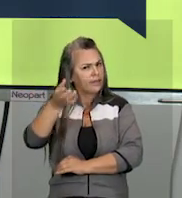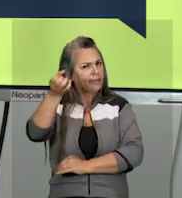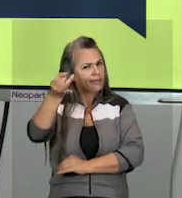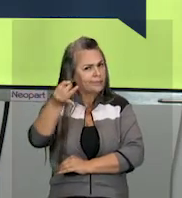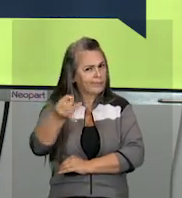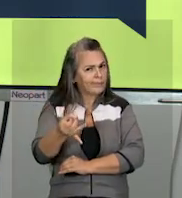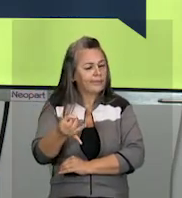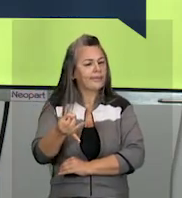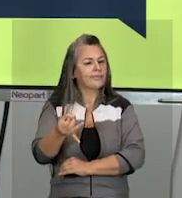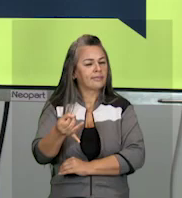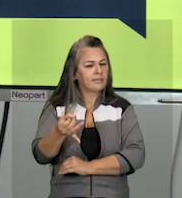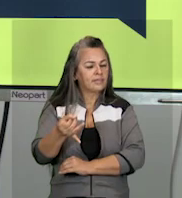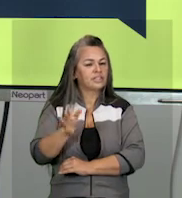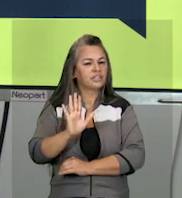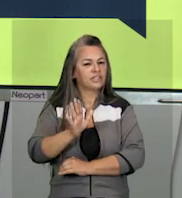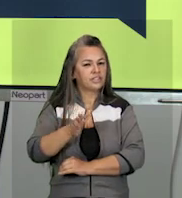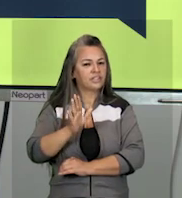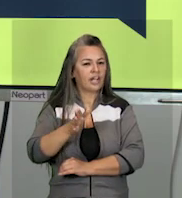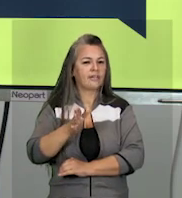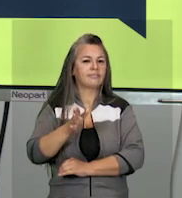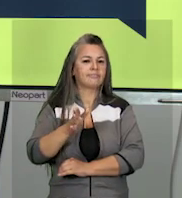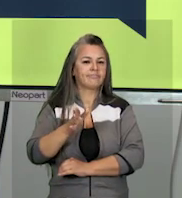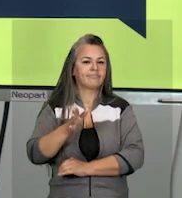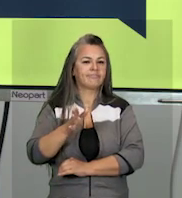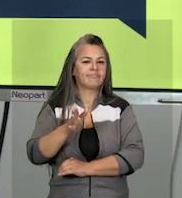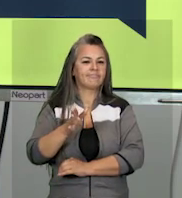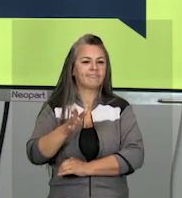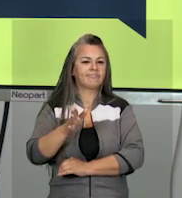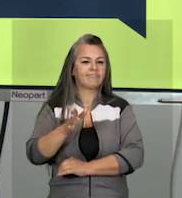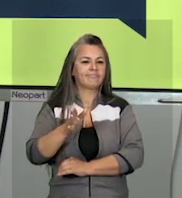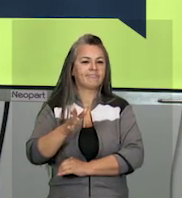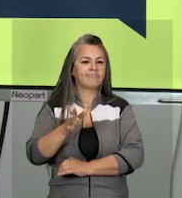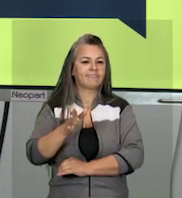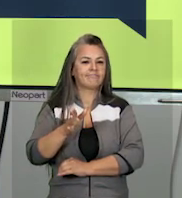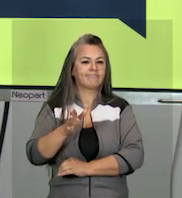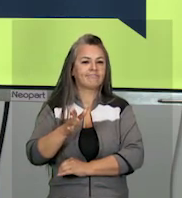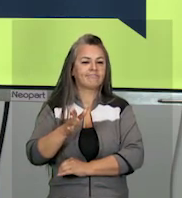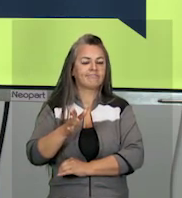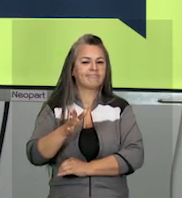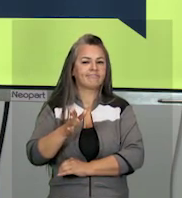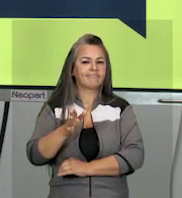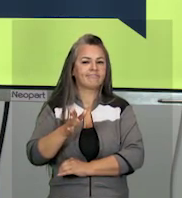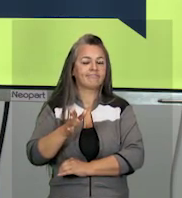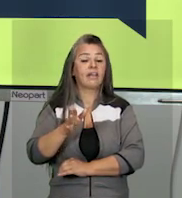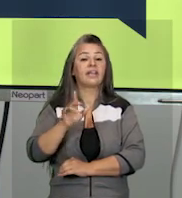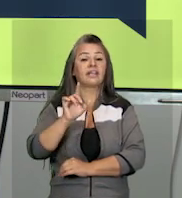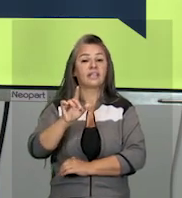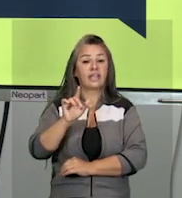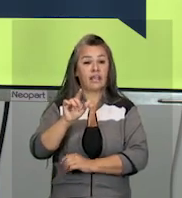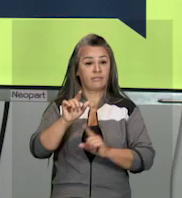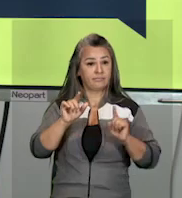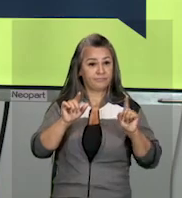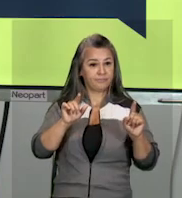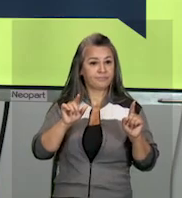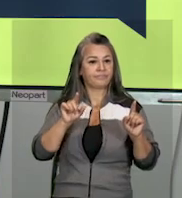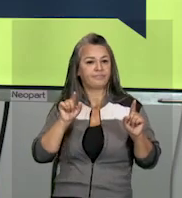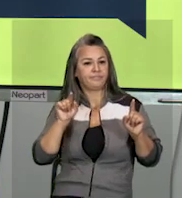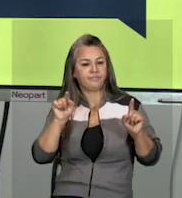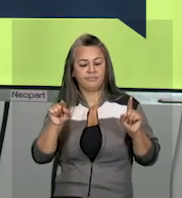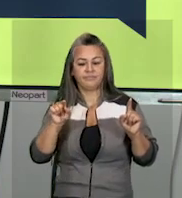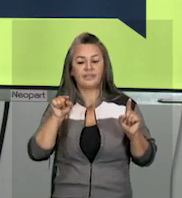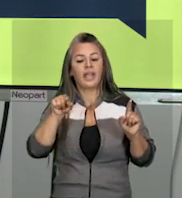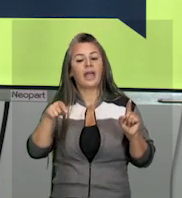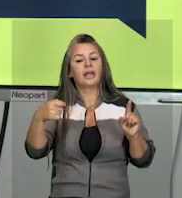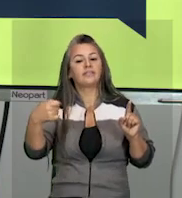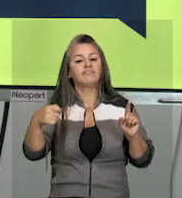ela é independente da outra para fazer sentido, e a subordinação e dependência. Aí sim, a subordinada ela gera uma